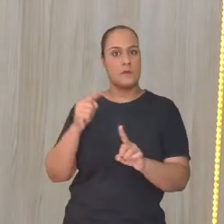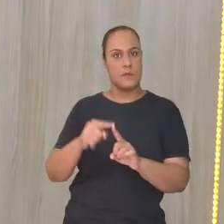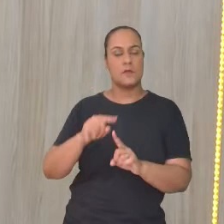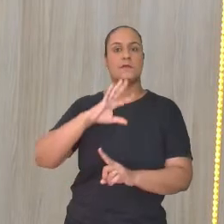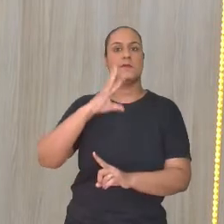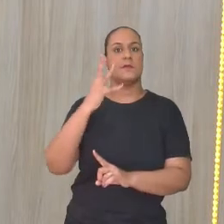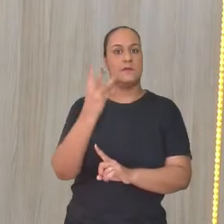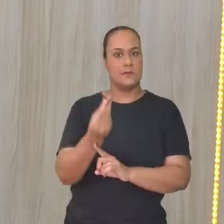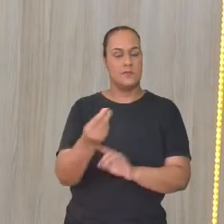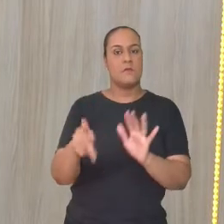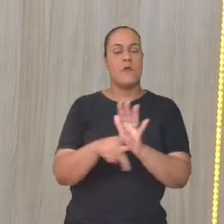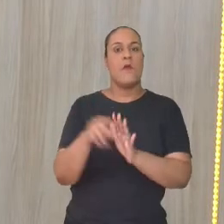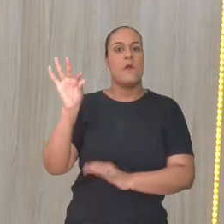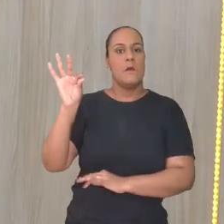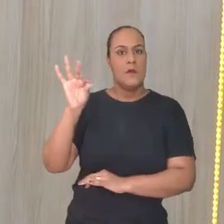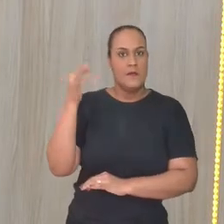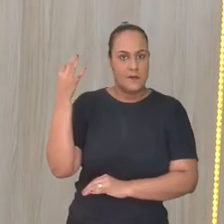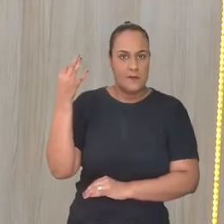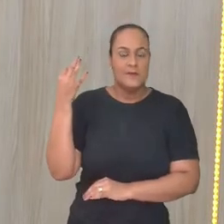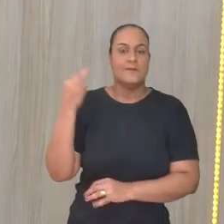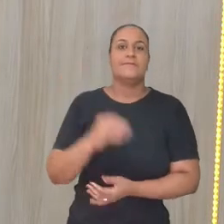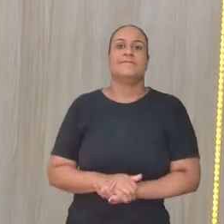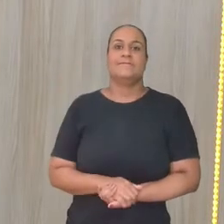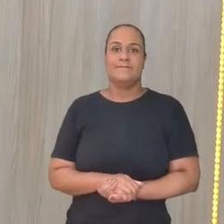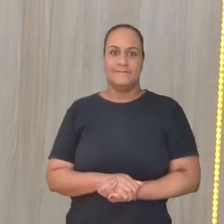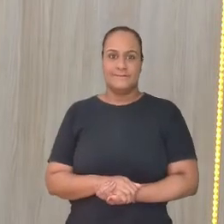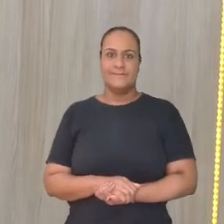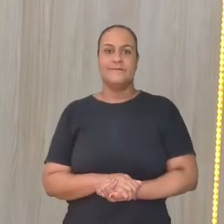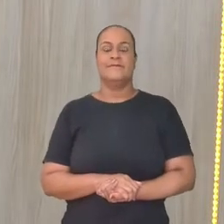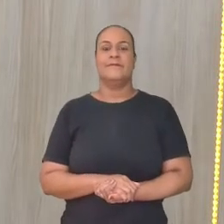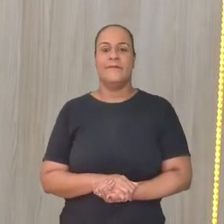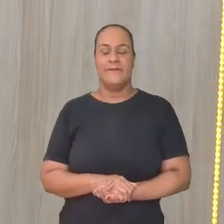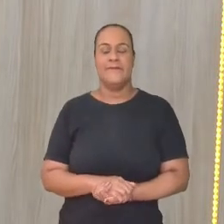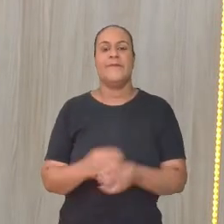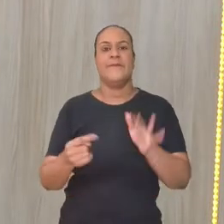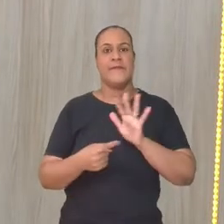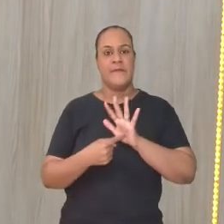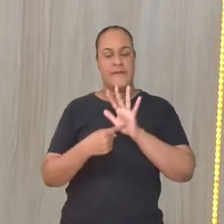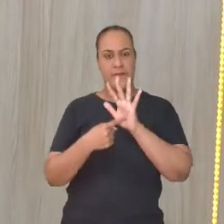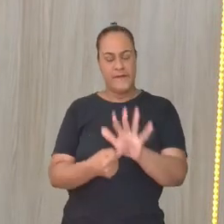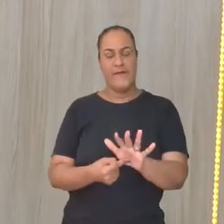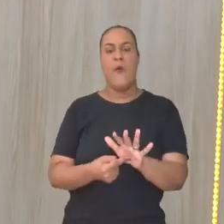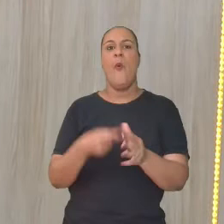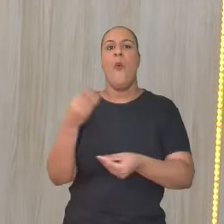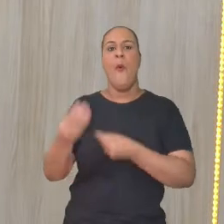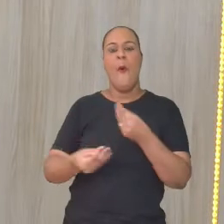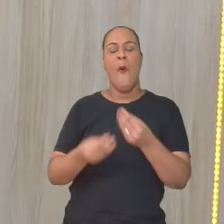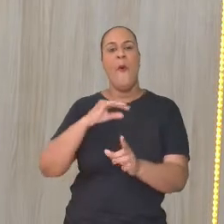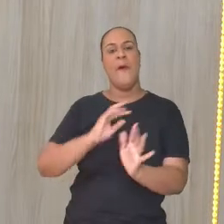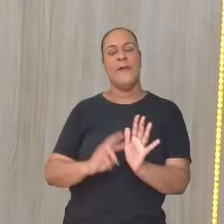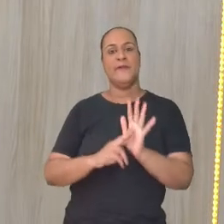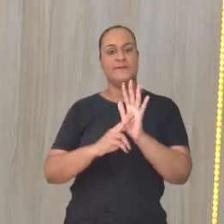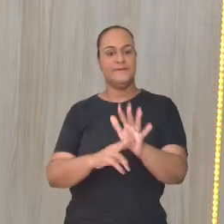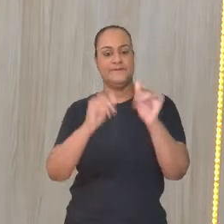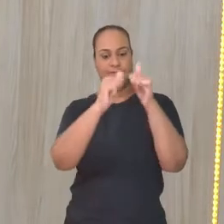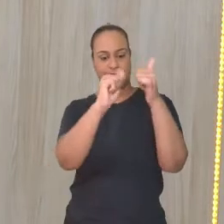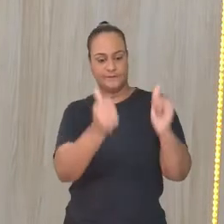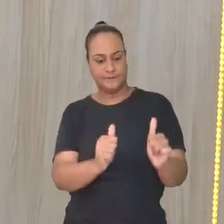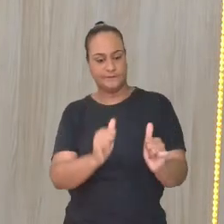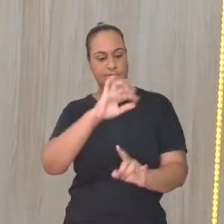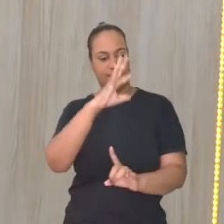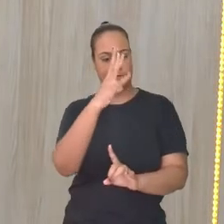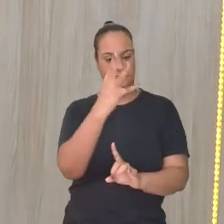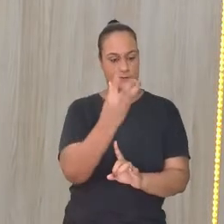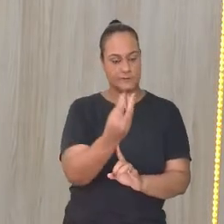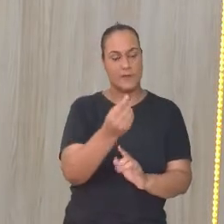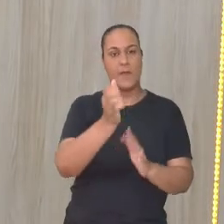artística francesa colocou ali, né, em forma de representação, de pintura, de esculturas, a realidade, né,